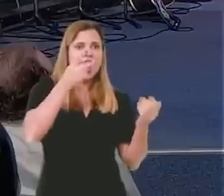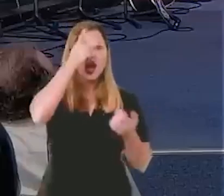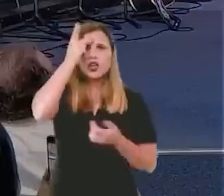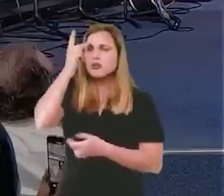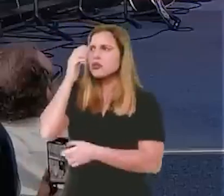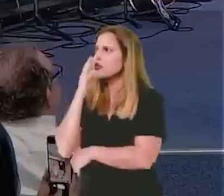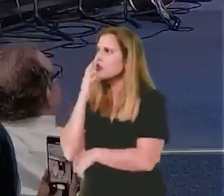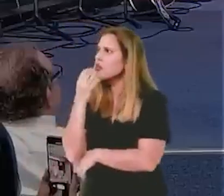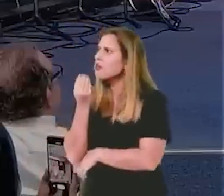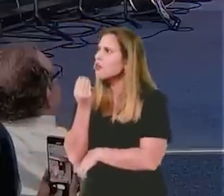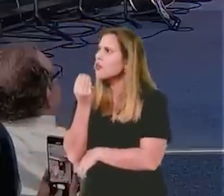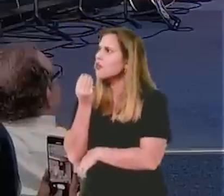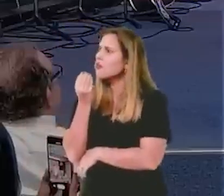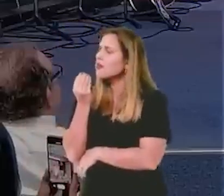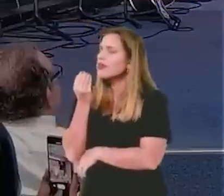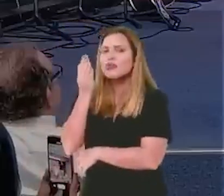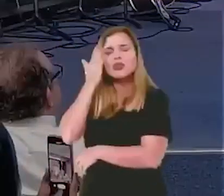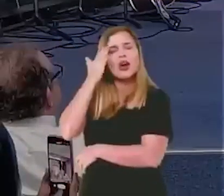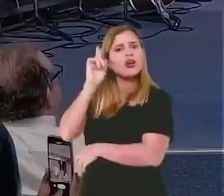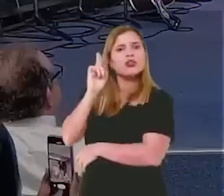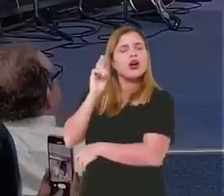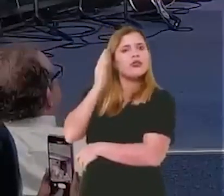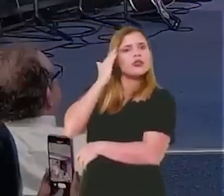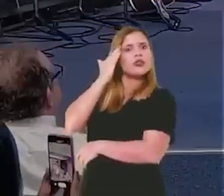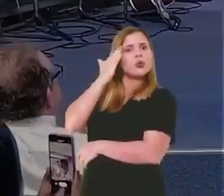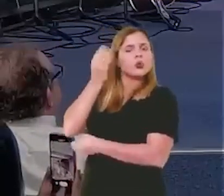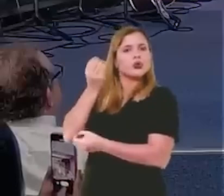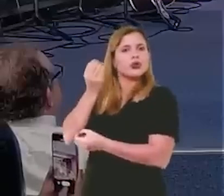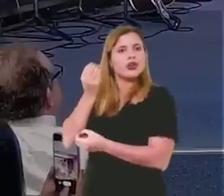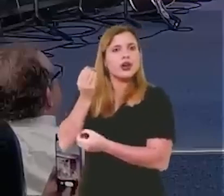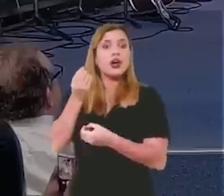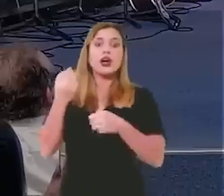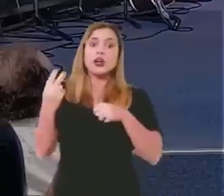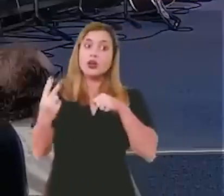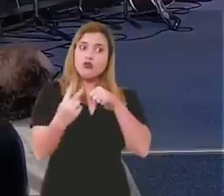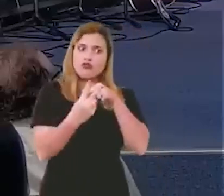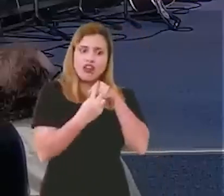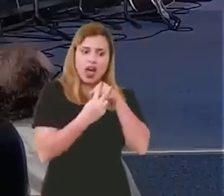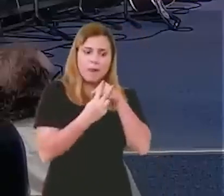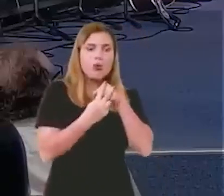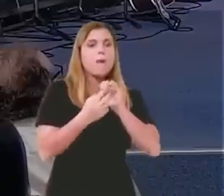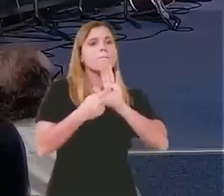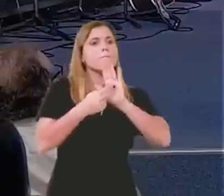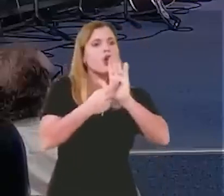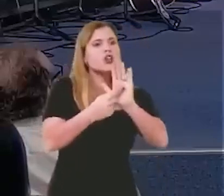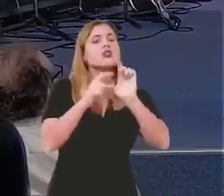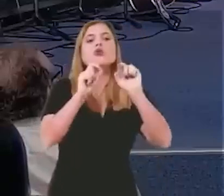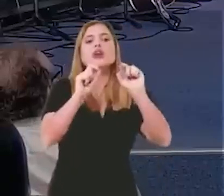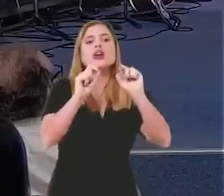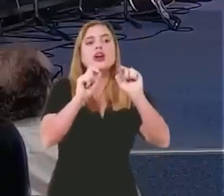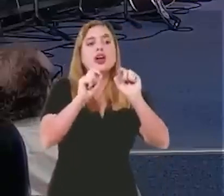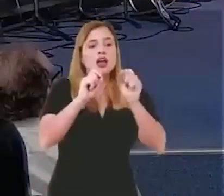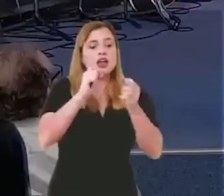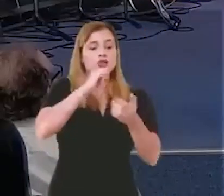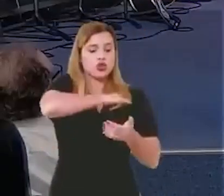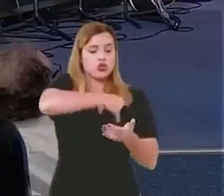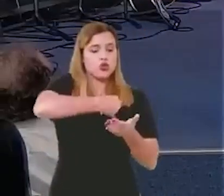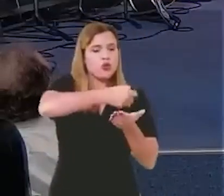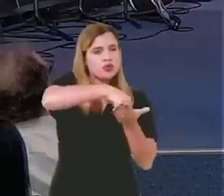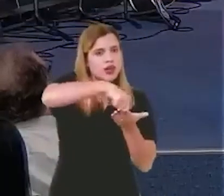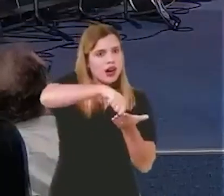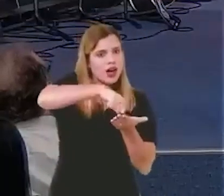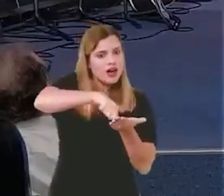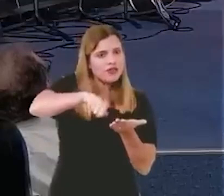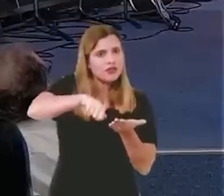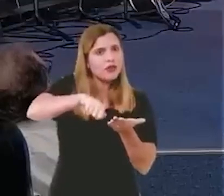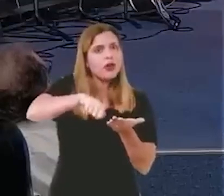e Deus meu. Então o Verbo é eterno, o Verbo é pessoal e o Verbo é divino. Mas ele vai dizer que o Verbo